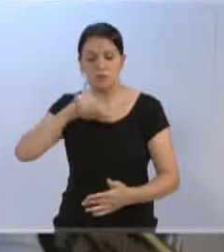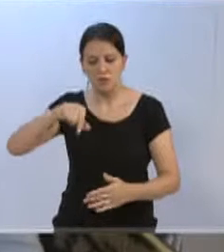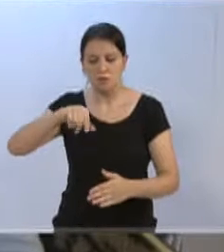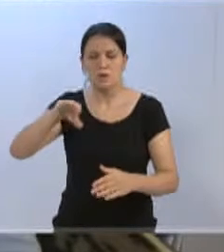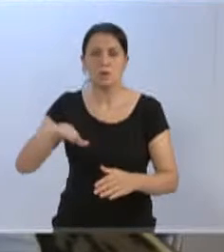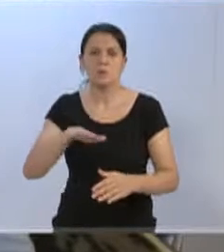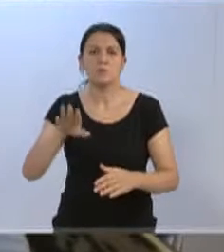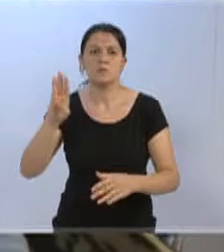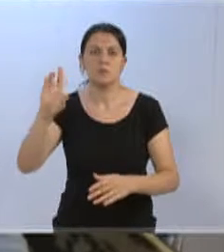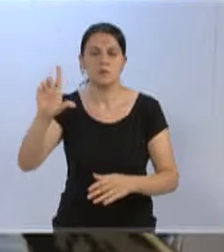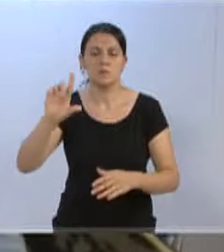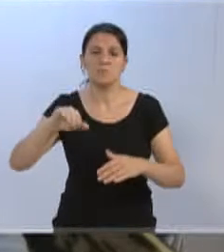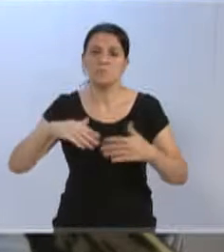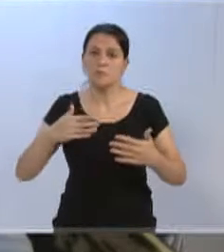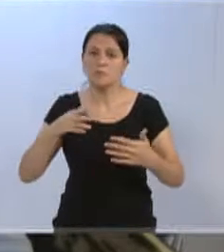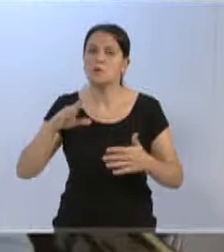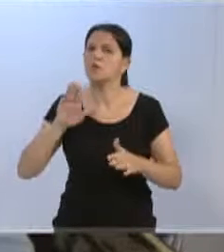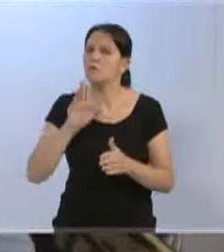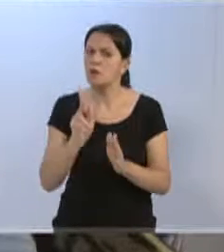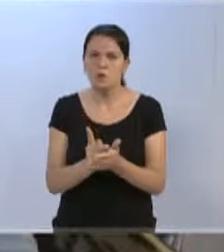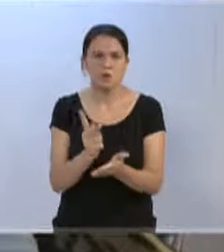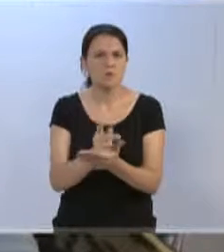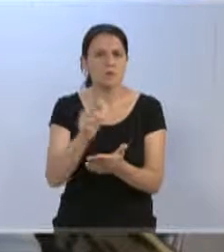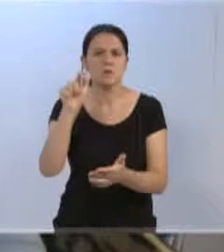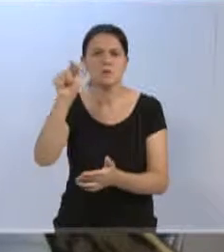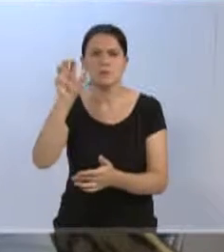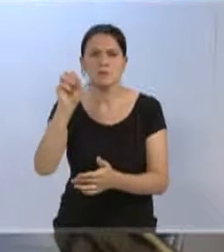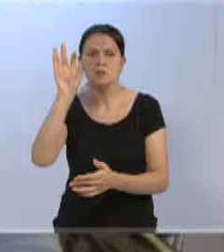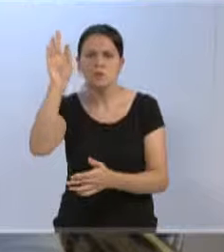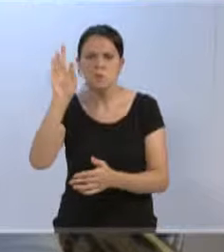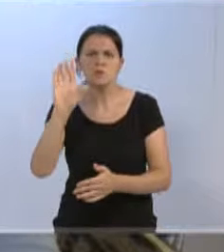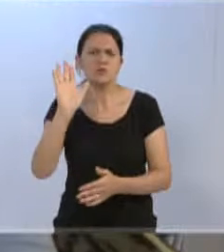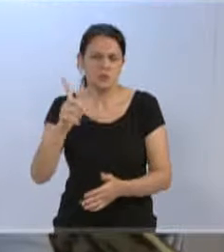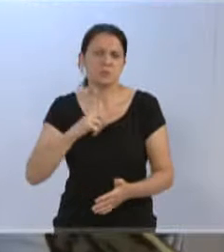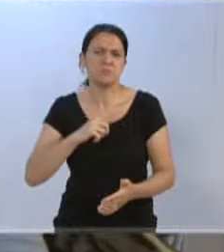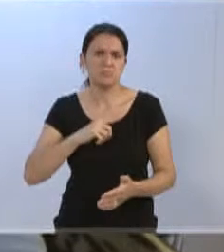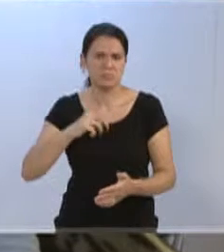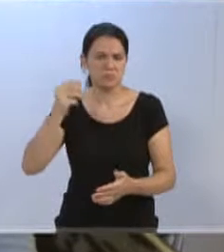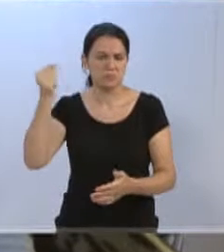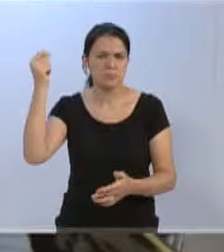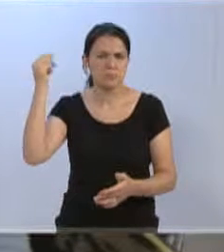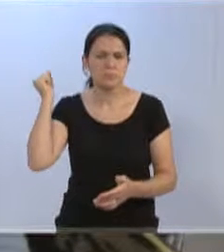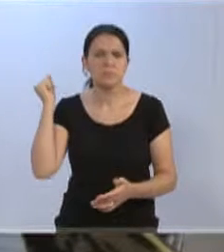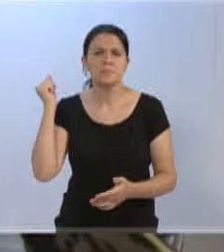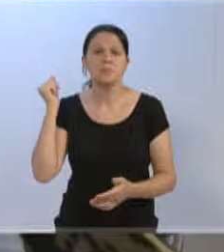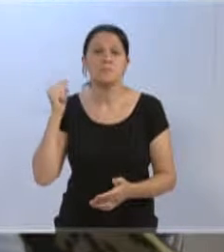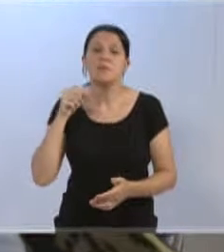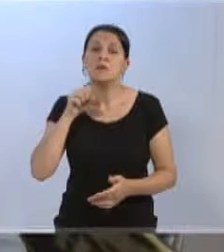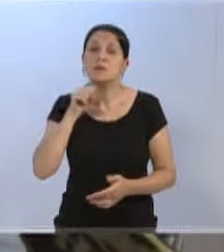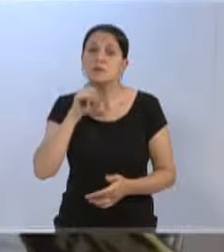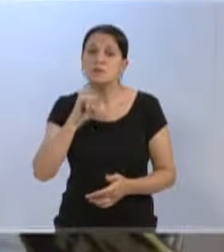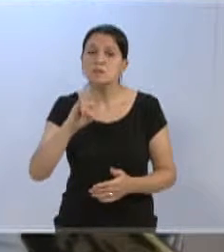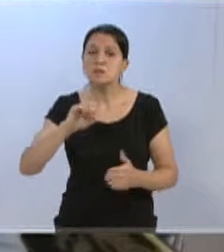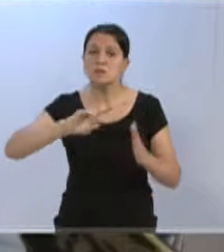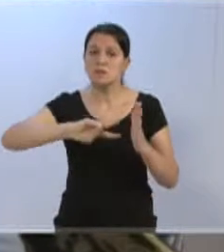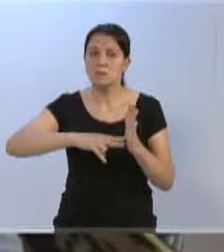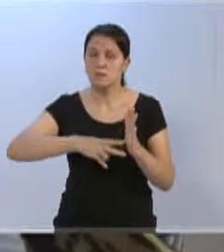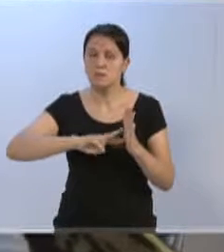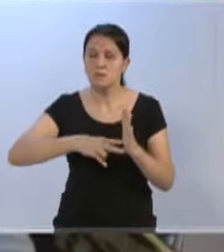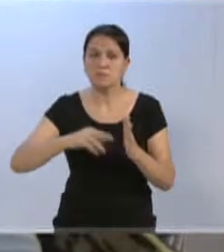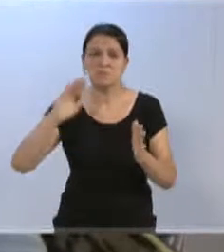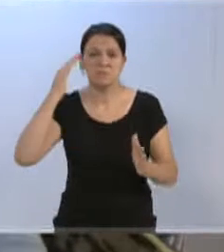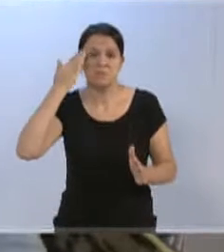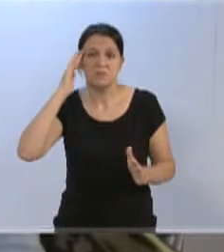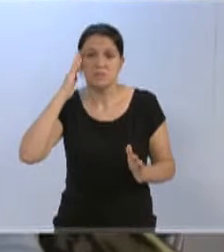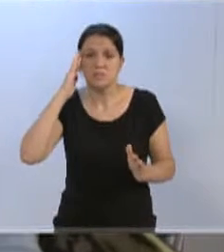Ou seja, vai se manter os 70%, que já existe, e que, se o sindicato entender de que